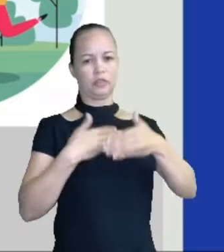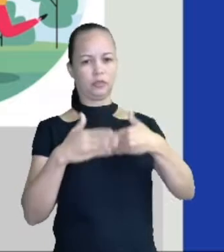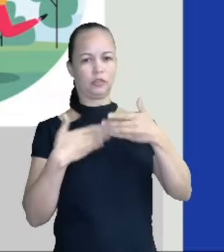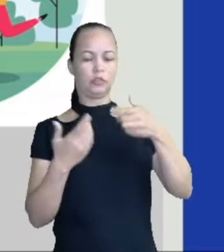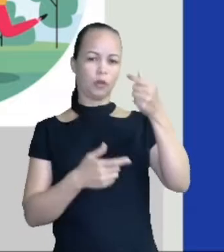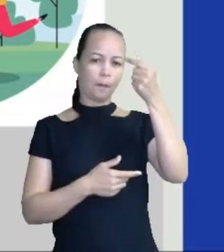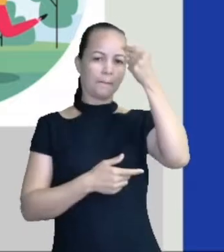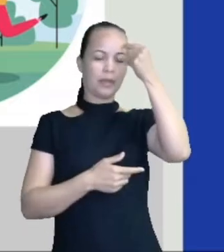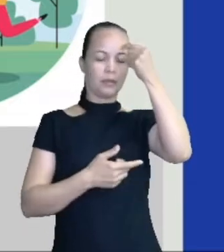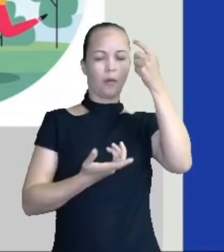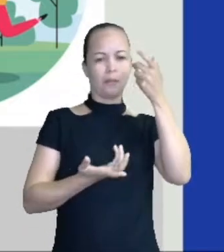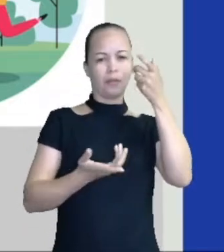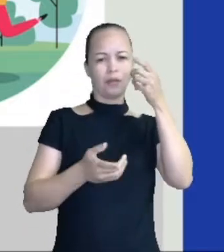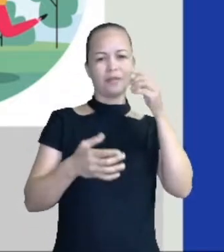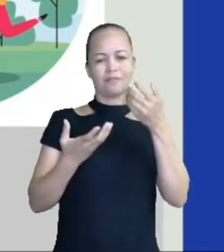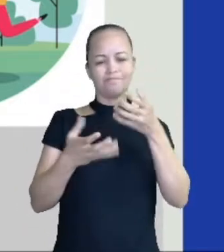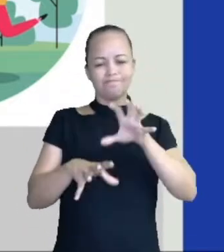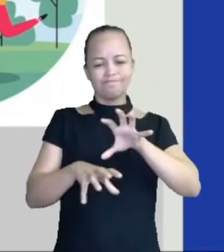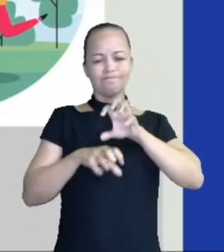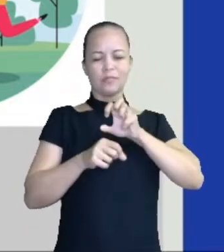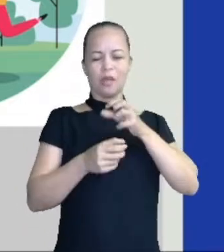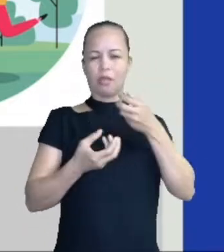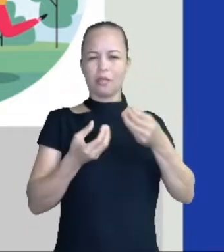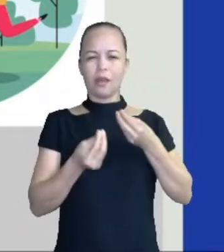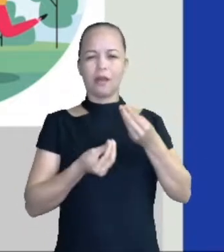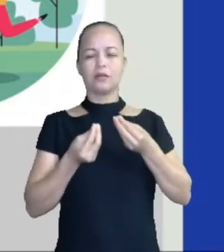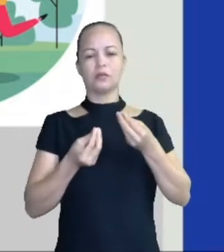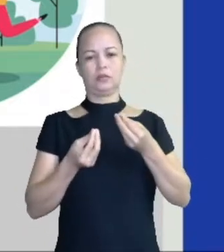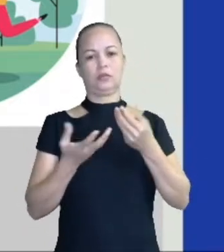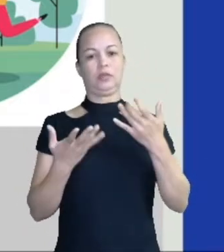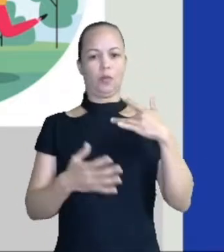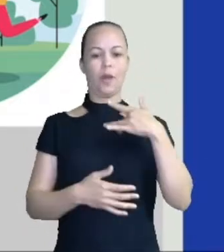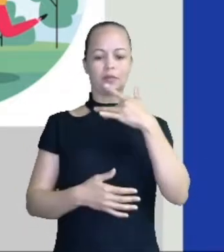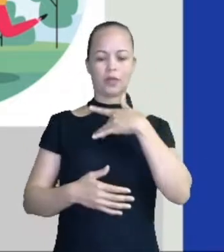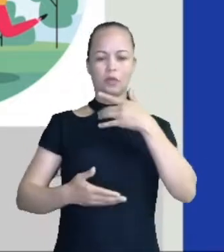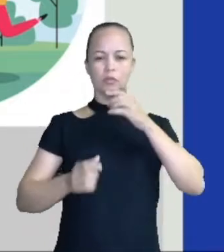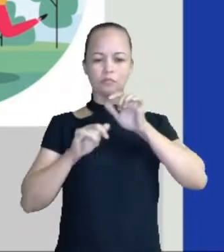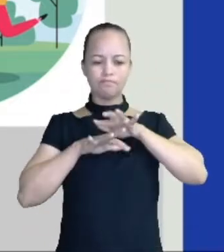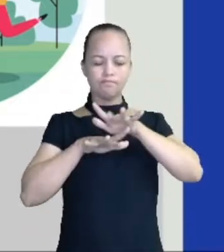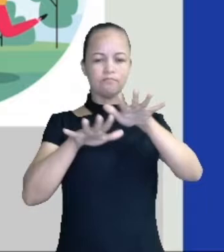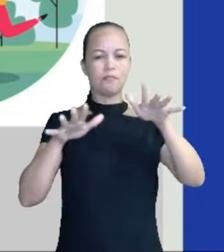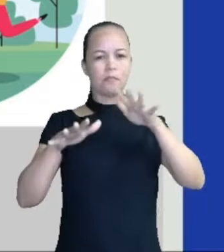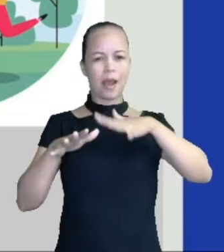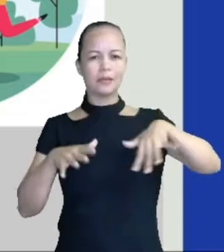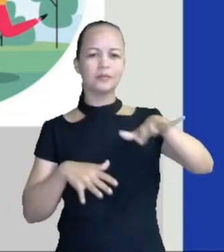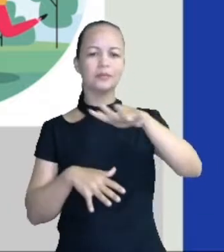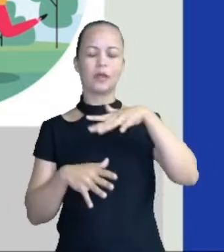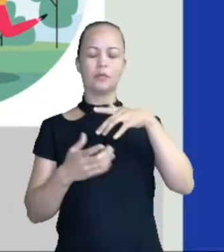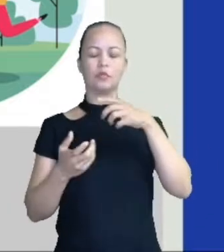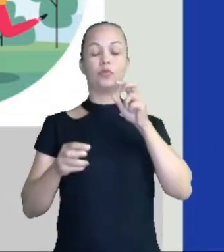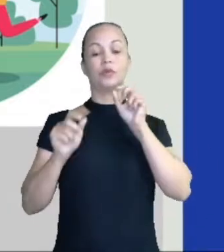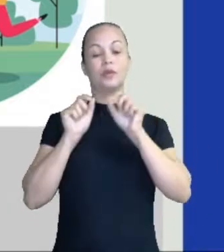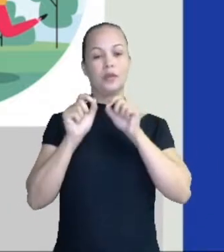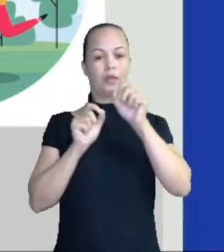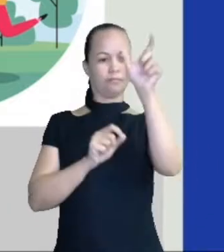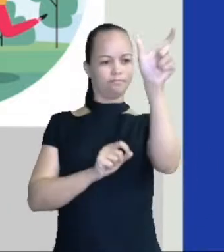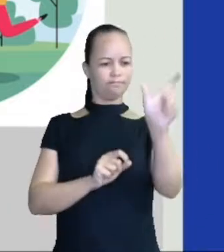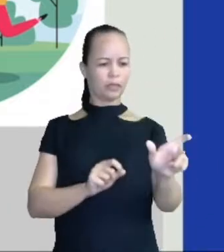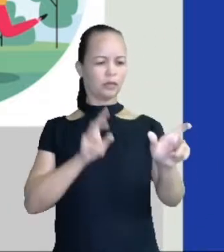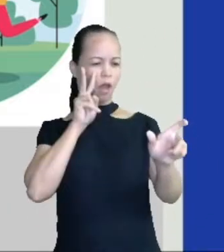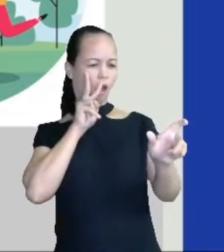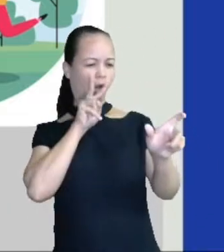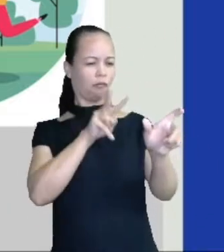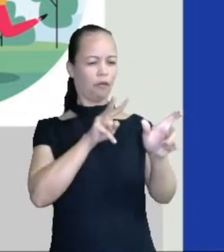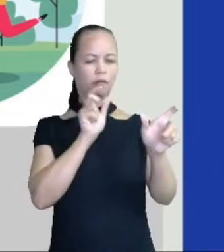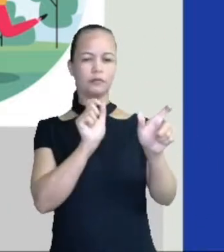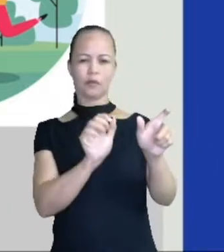tá certo? Portanto, percebam e compreendam a saúde como algo muito mais amplo do que apenas algo que a gente visualiza naquela pessoa, né?